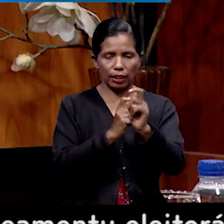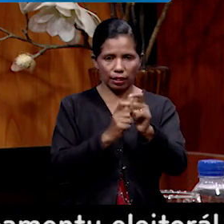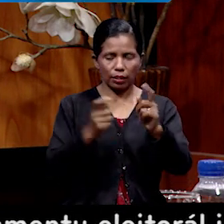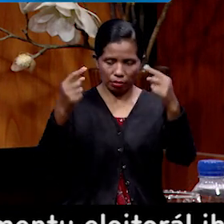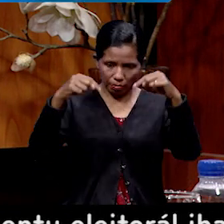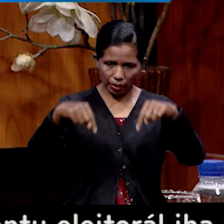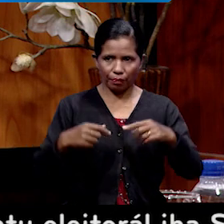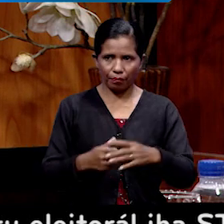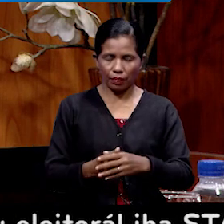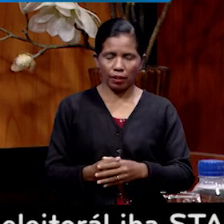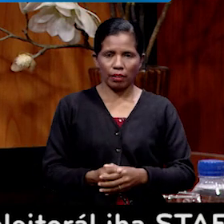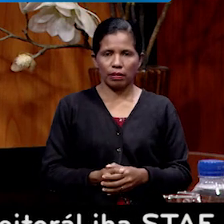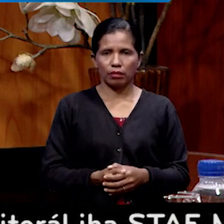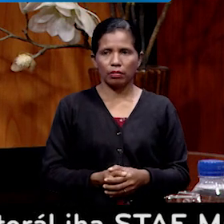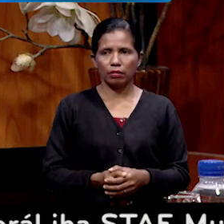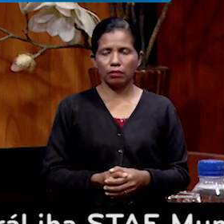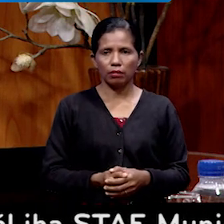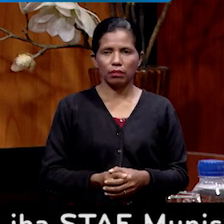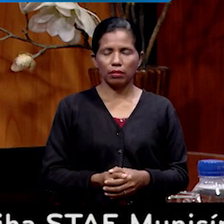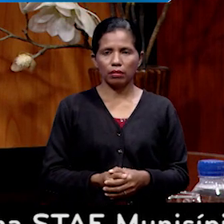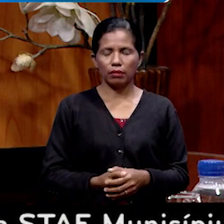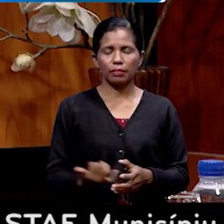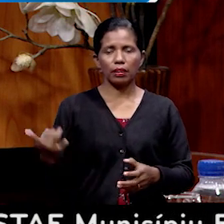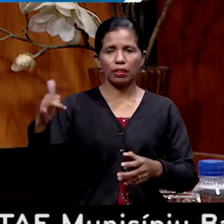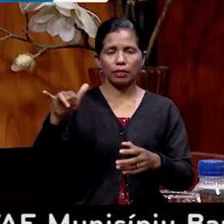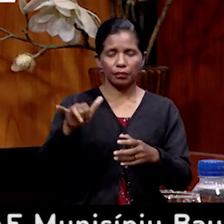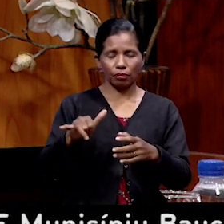agora, ciranebe, que, co-operative, tetebe, semaka,